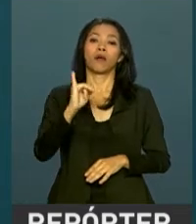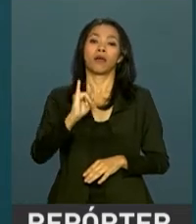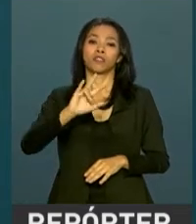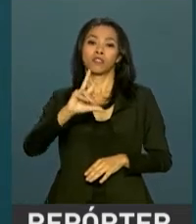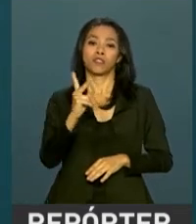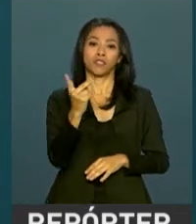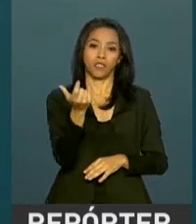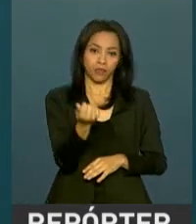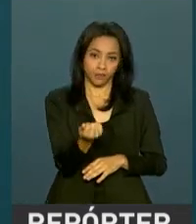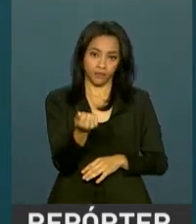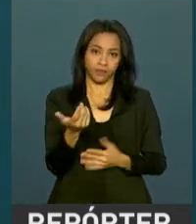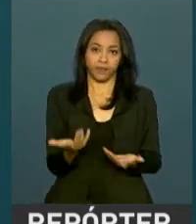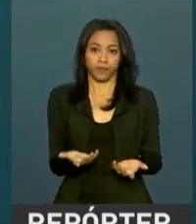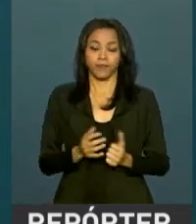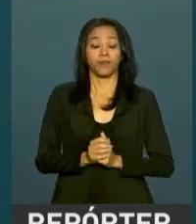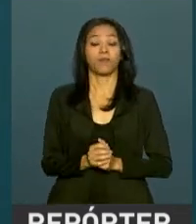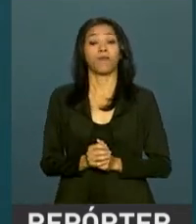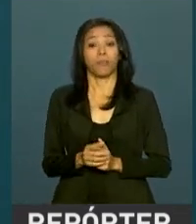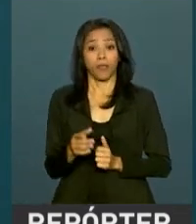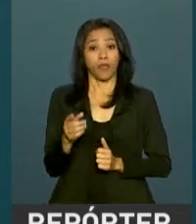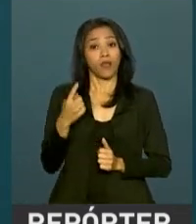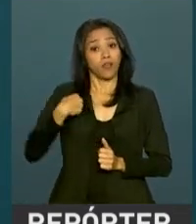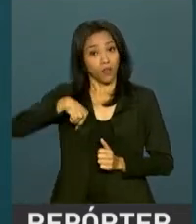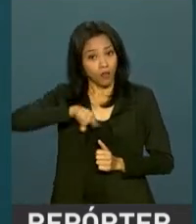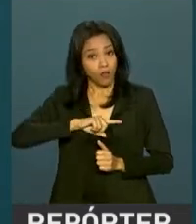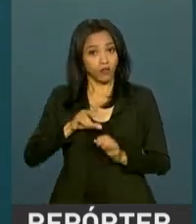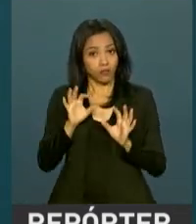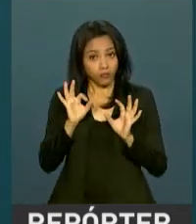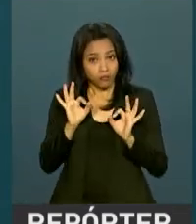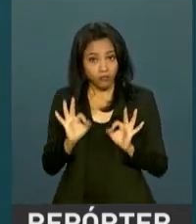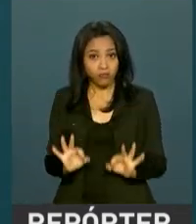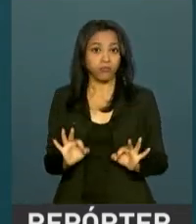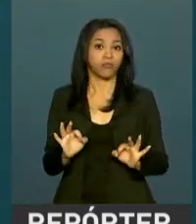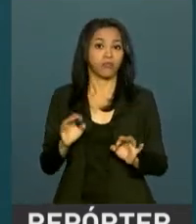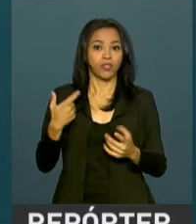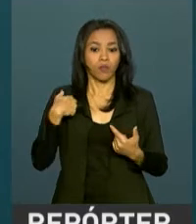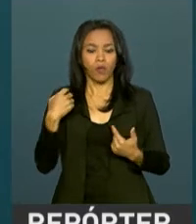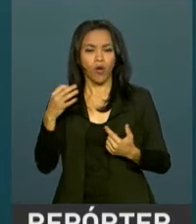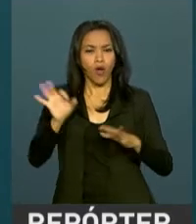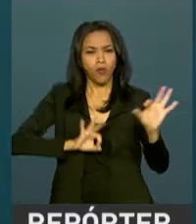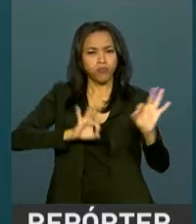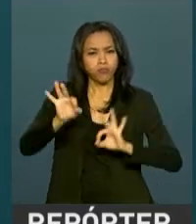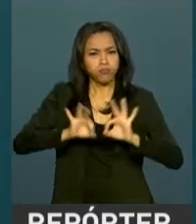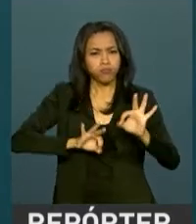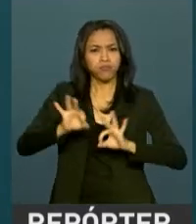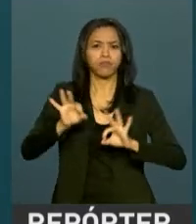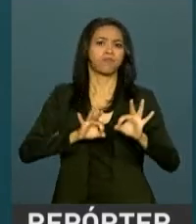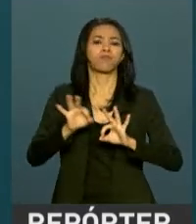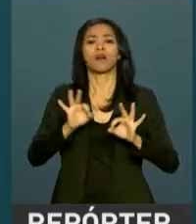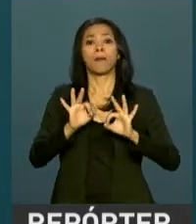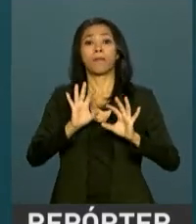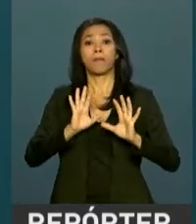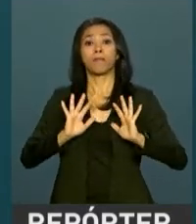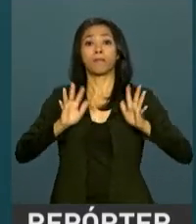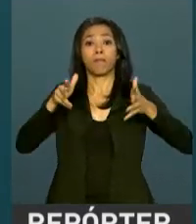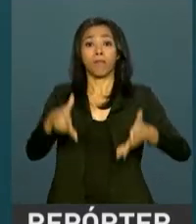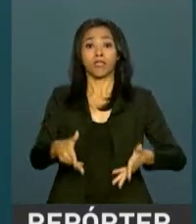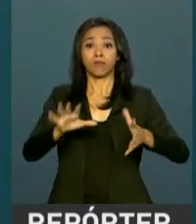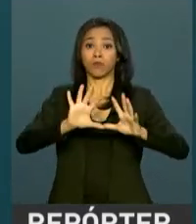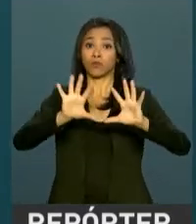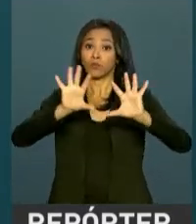de fato estamos pavimentando nosso ingresso no seleto grupo dos grandes produtores